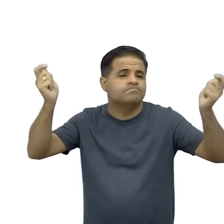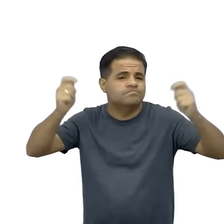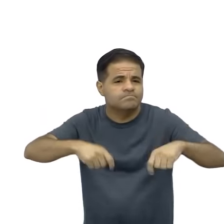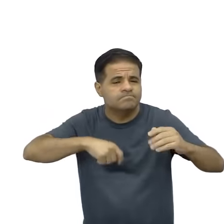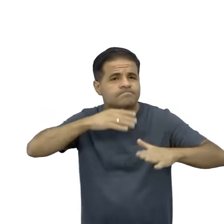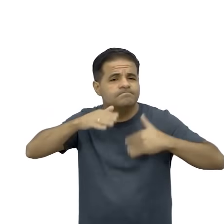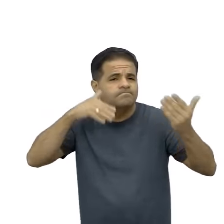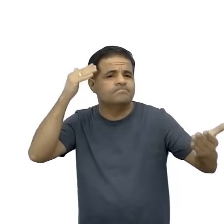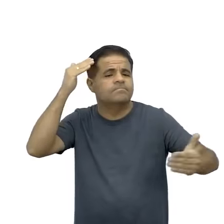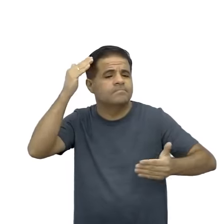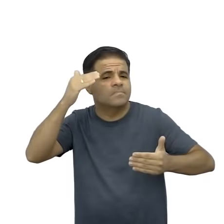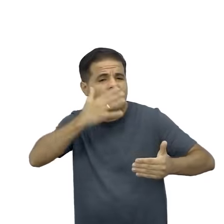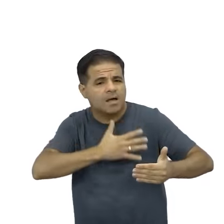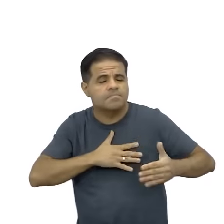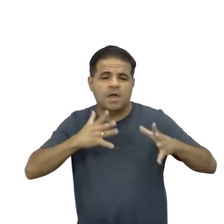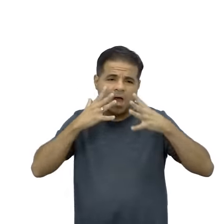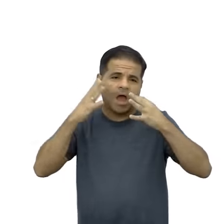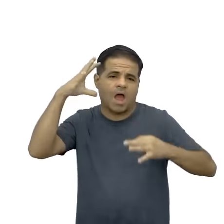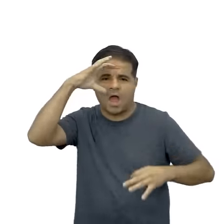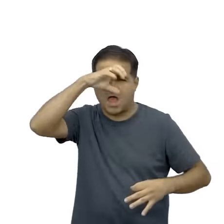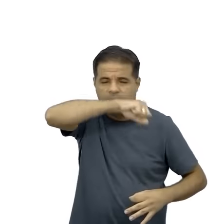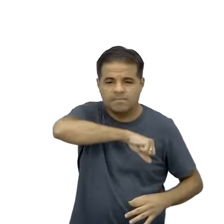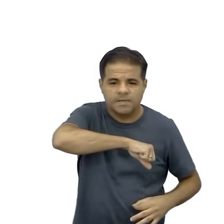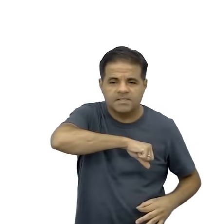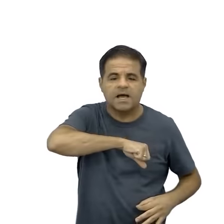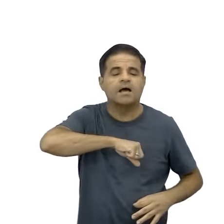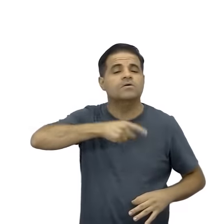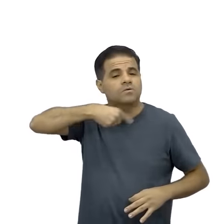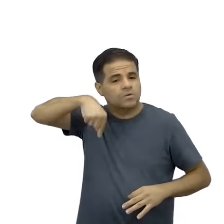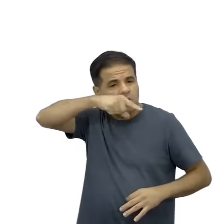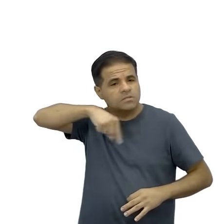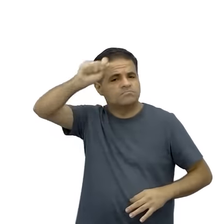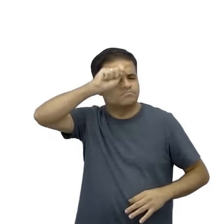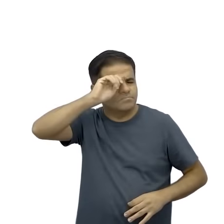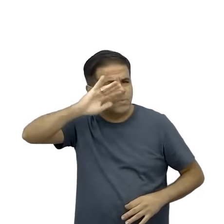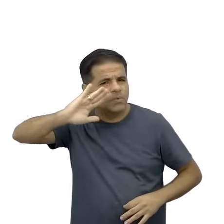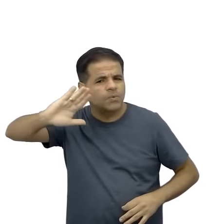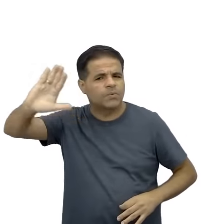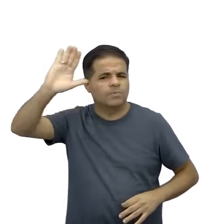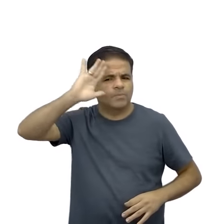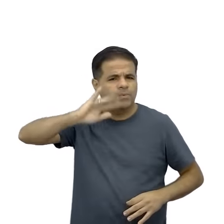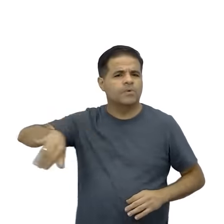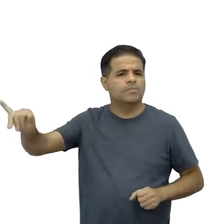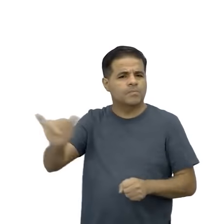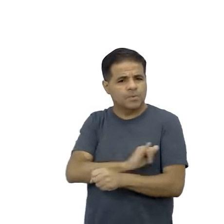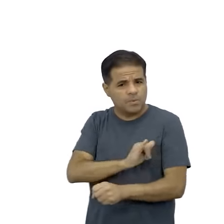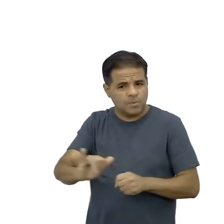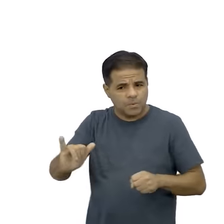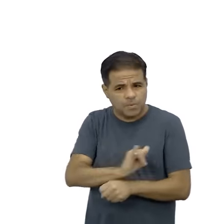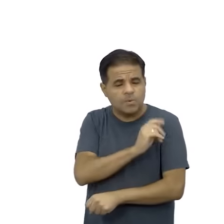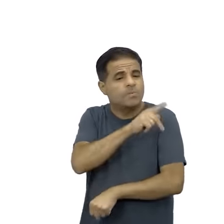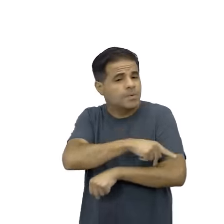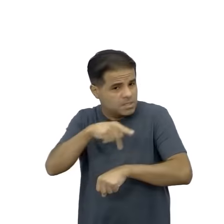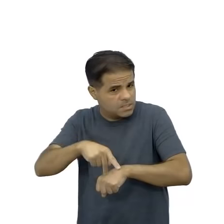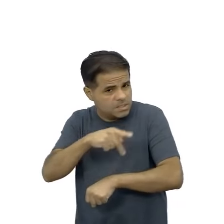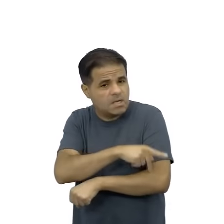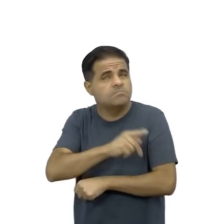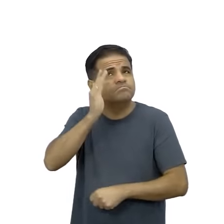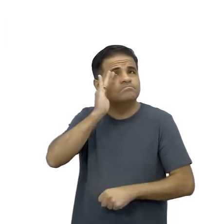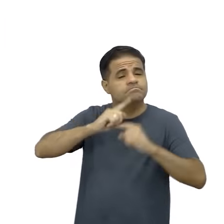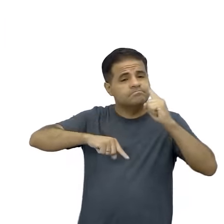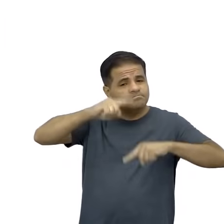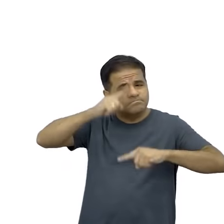processar aí a minha aprendizagem. Então, quando nós pensamos nessas estratégias pedagógicas, né, nós estamos pensando aqui nos